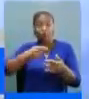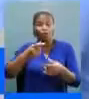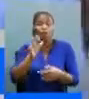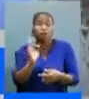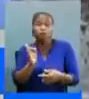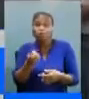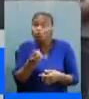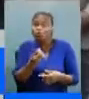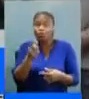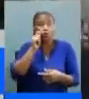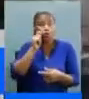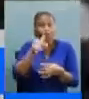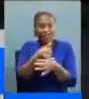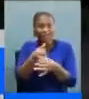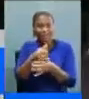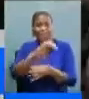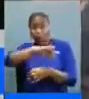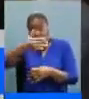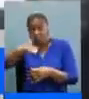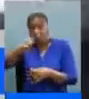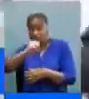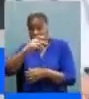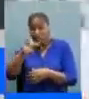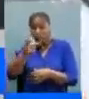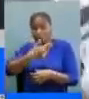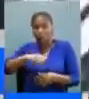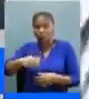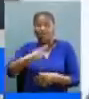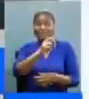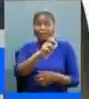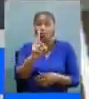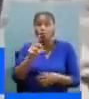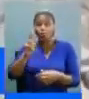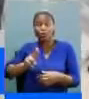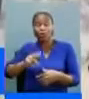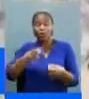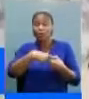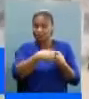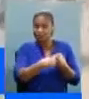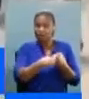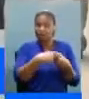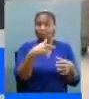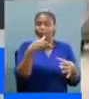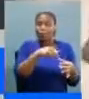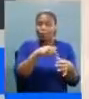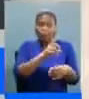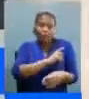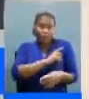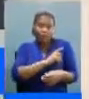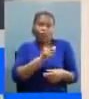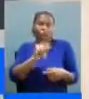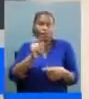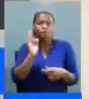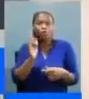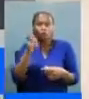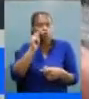Turismo. Na ilha de Santo Antão nós temos 36 unidades de parceria entre o privado e